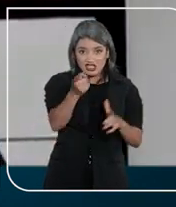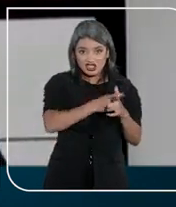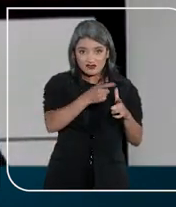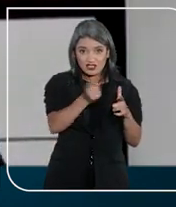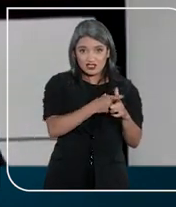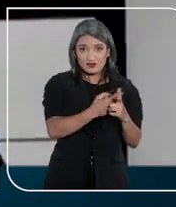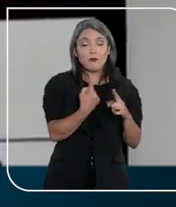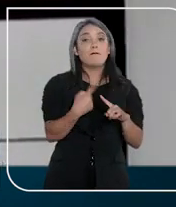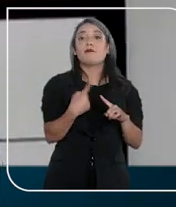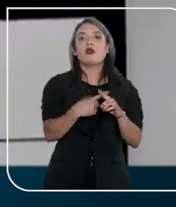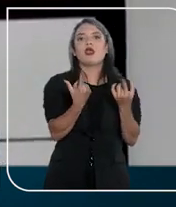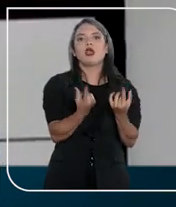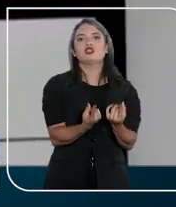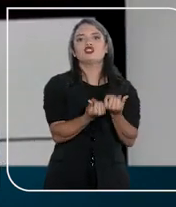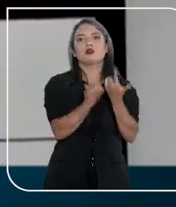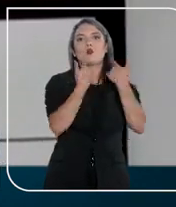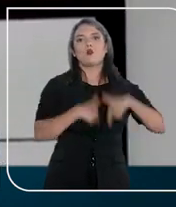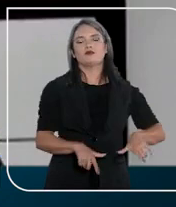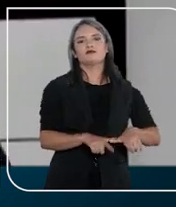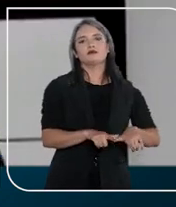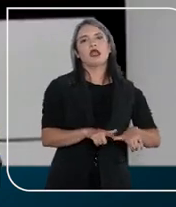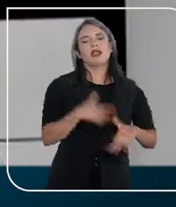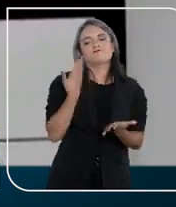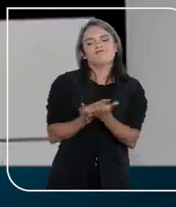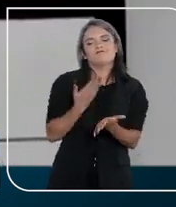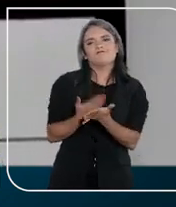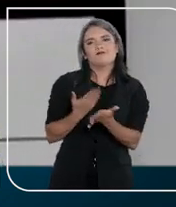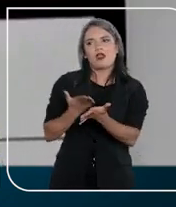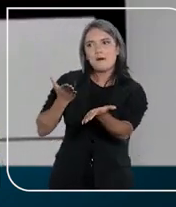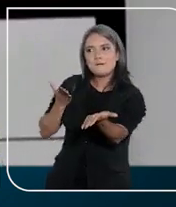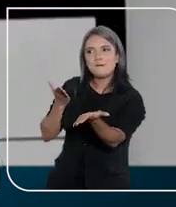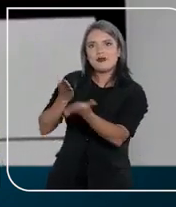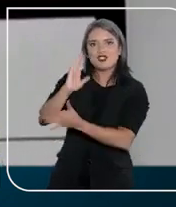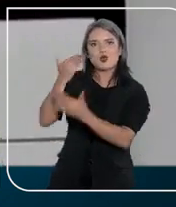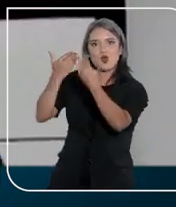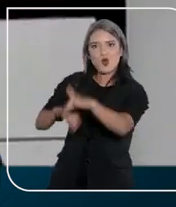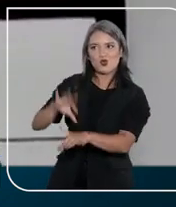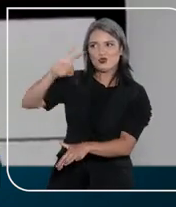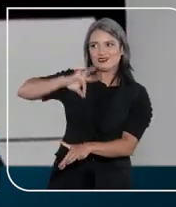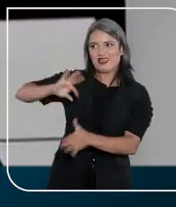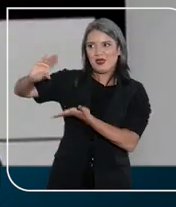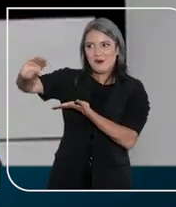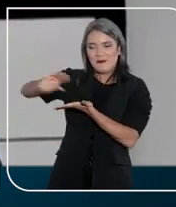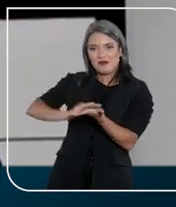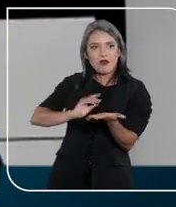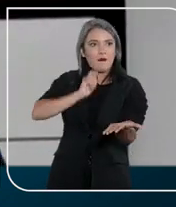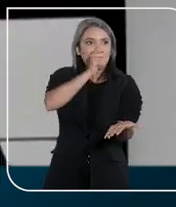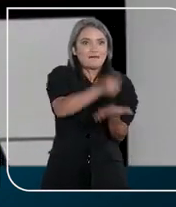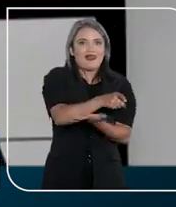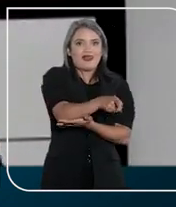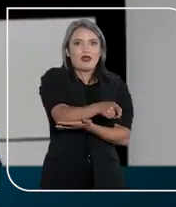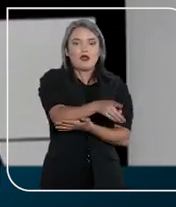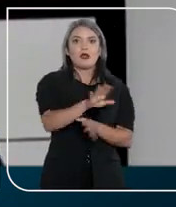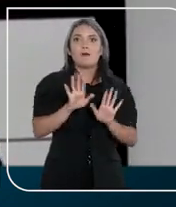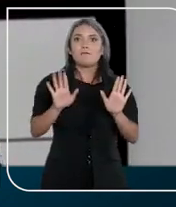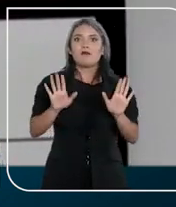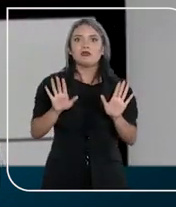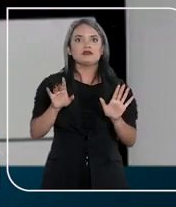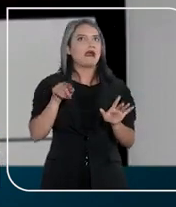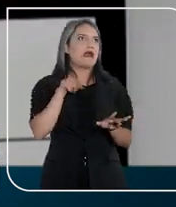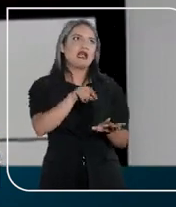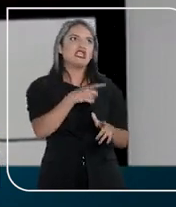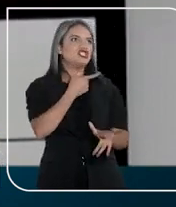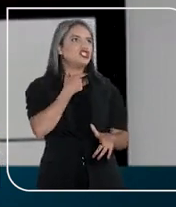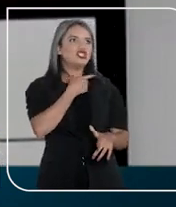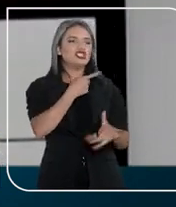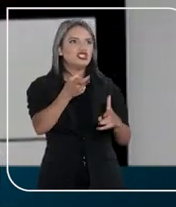tem dinheiro. Ele passa em um concurso público e agora poderia pagar as suas dívidas. Mas eu não deixo tomar posse. Então, é perpetuar